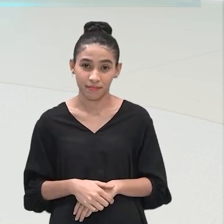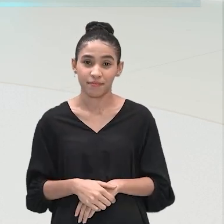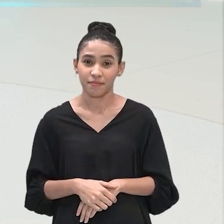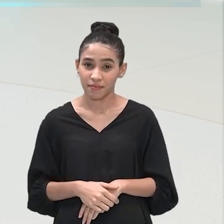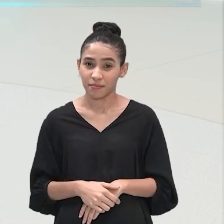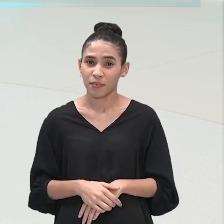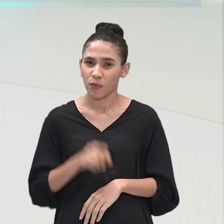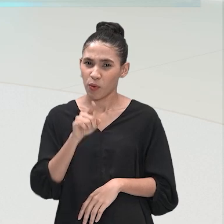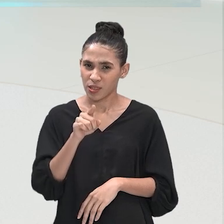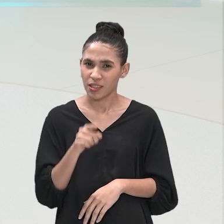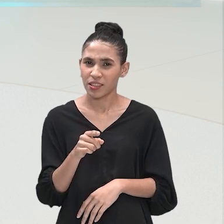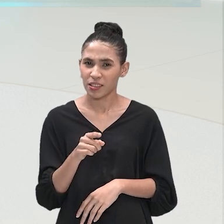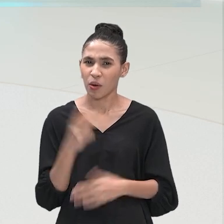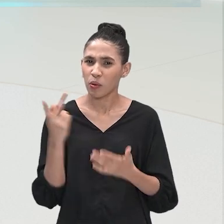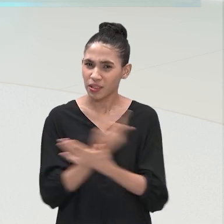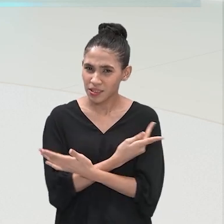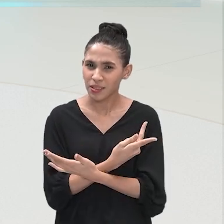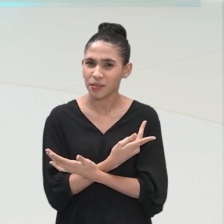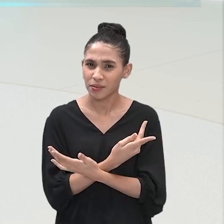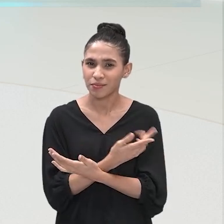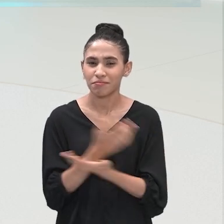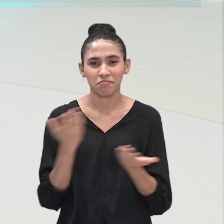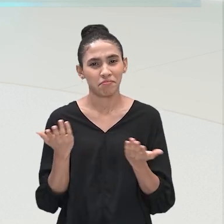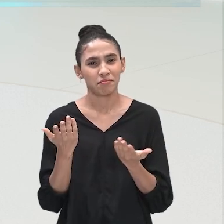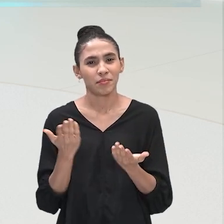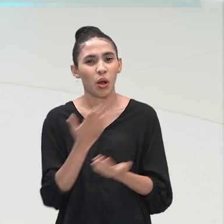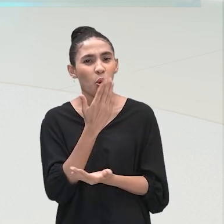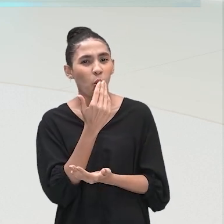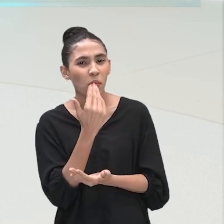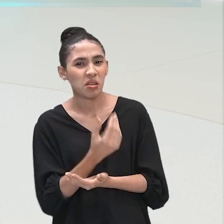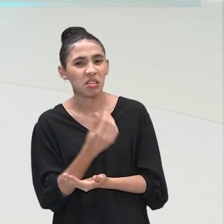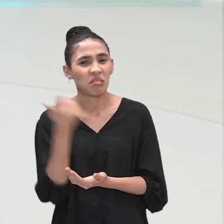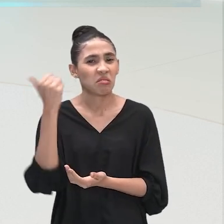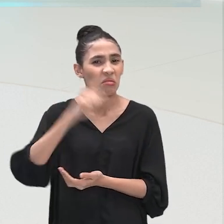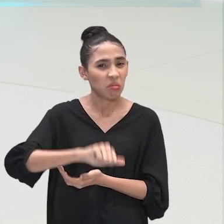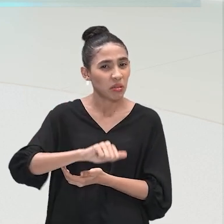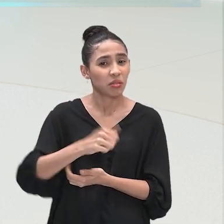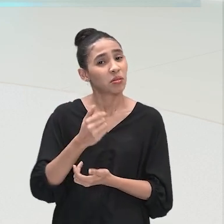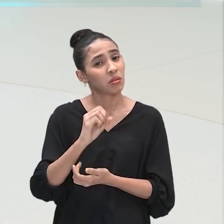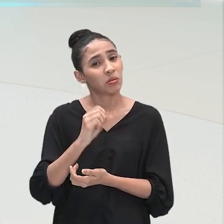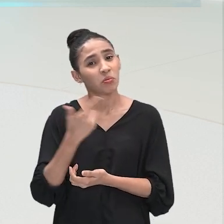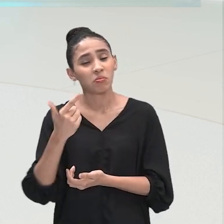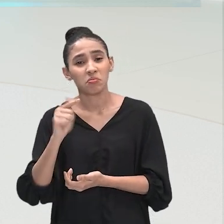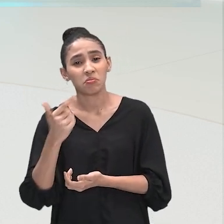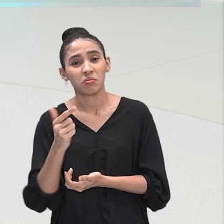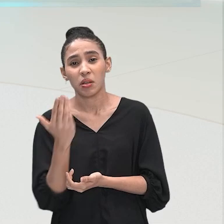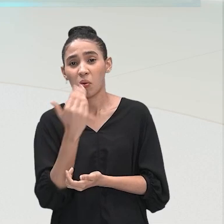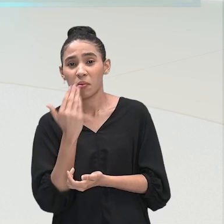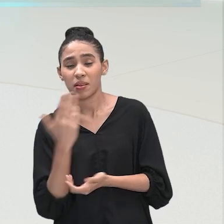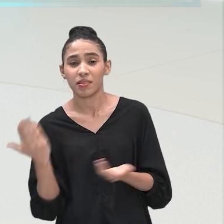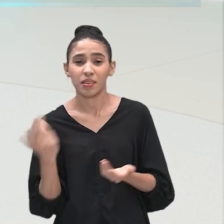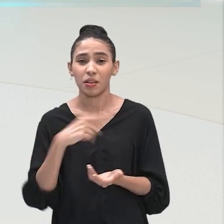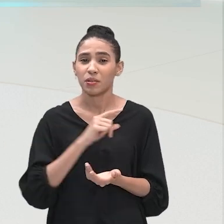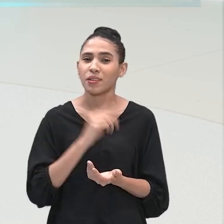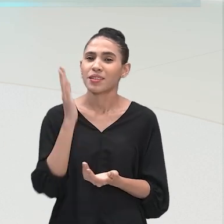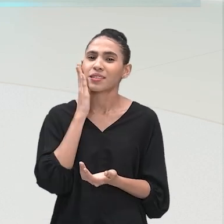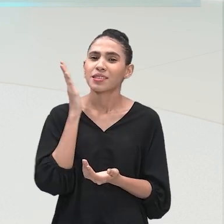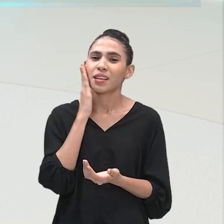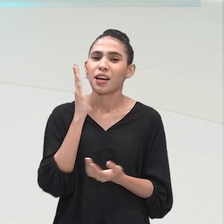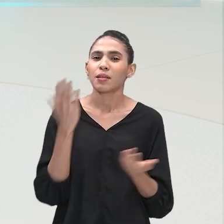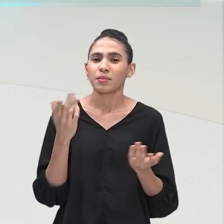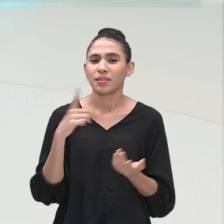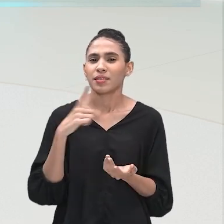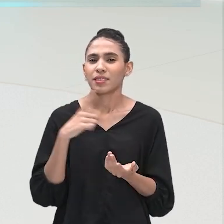já passaram por esse tipo de situação? De repente a merenda não tá boa ou não tem merenda, Mas a gente sabe que tem, que é tudo